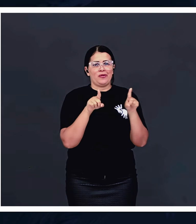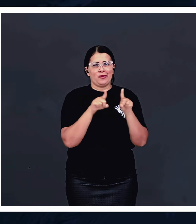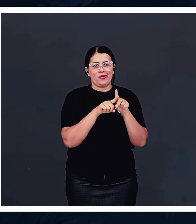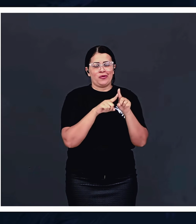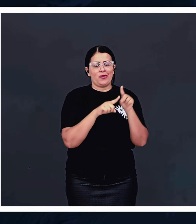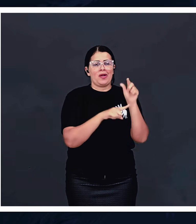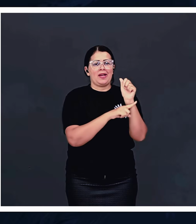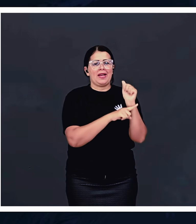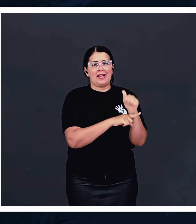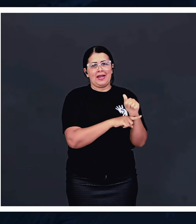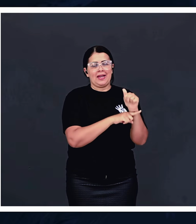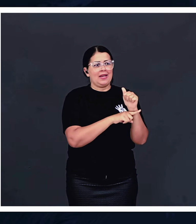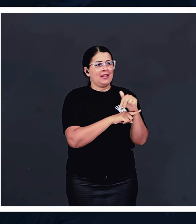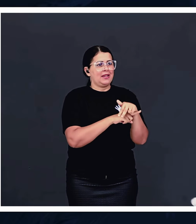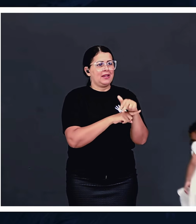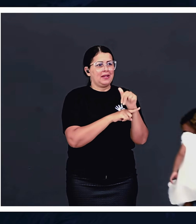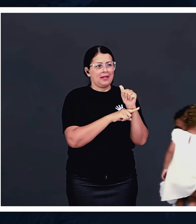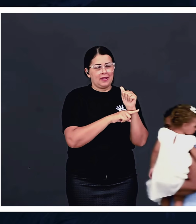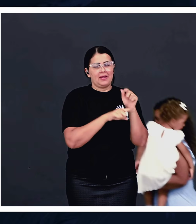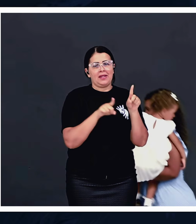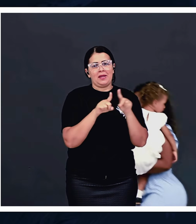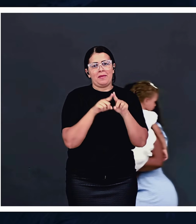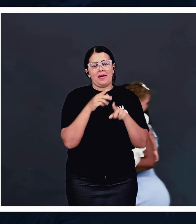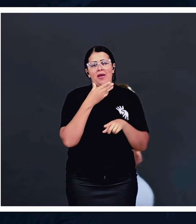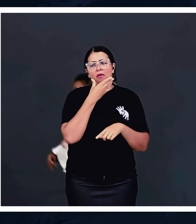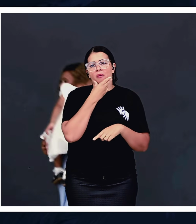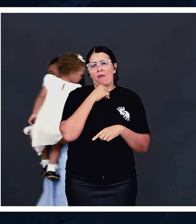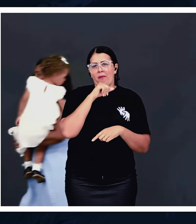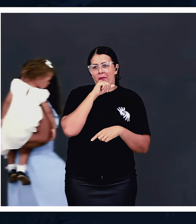Lia Conceição dos Santos, o pai